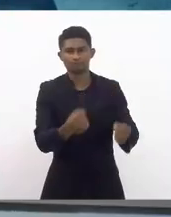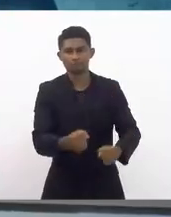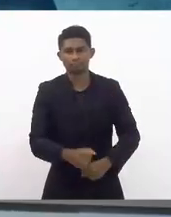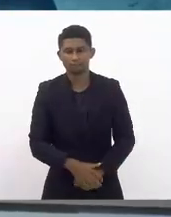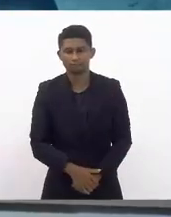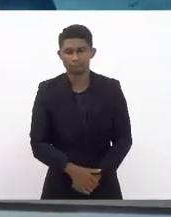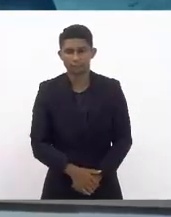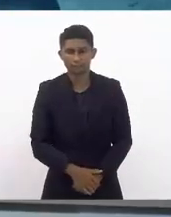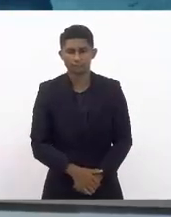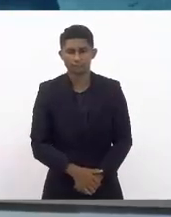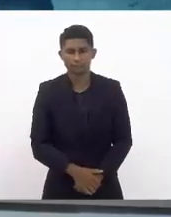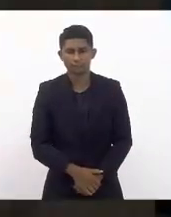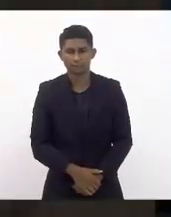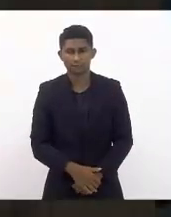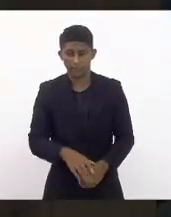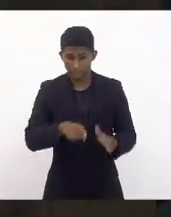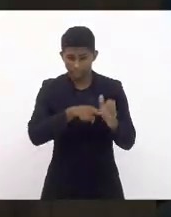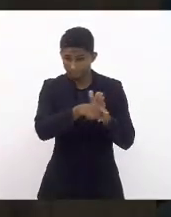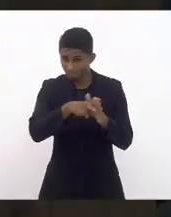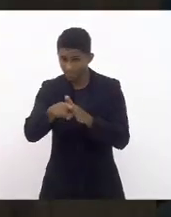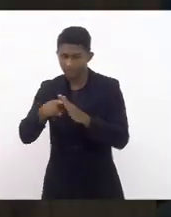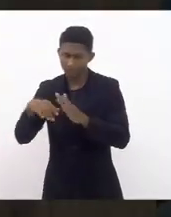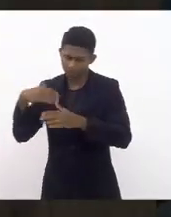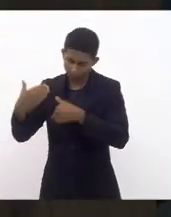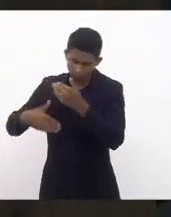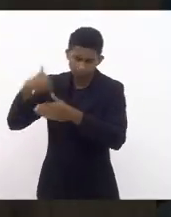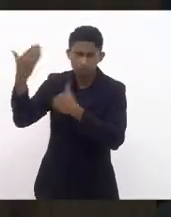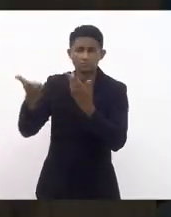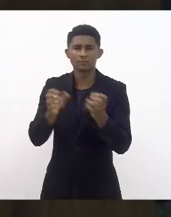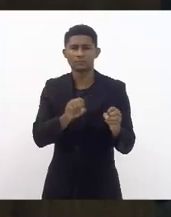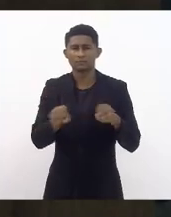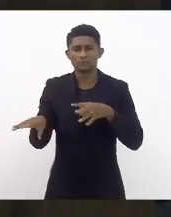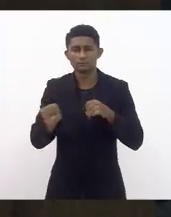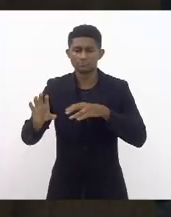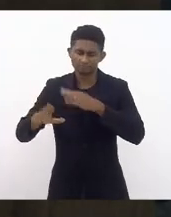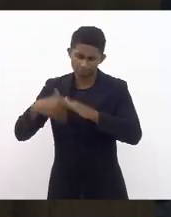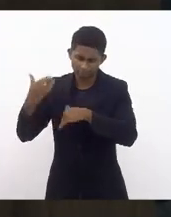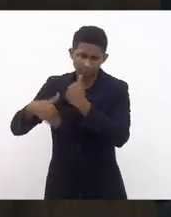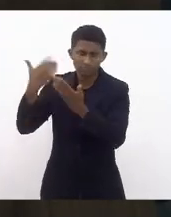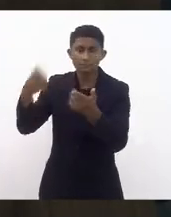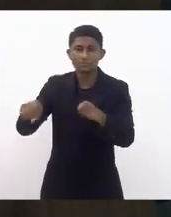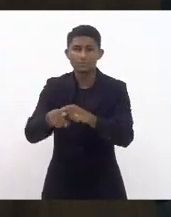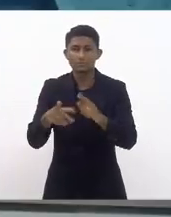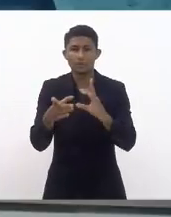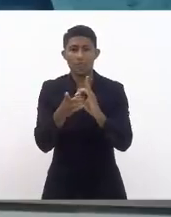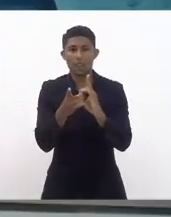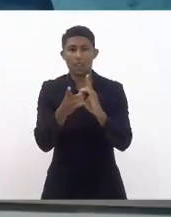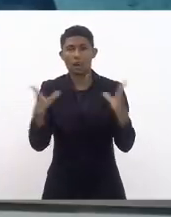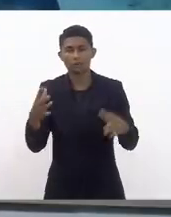pelo avanço da pesquisa, do ensino e pela resistência democrática.